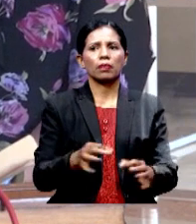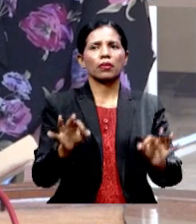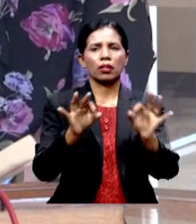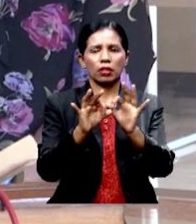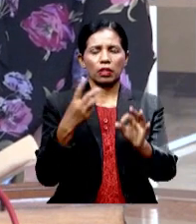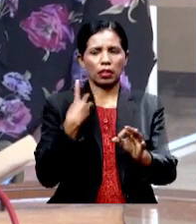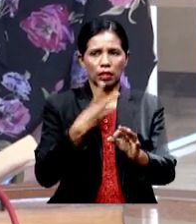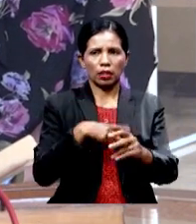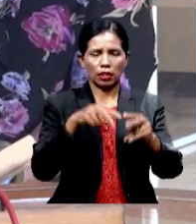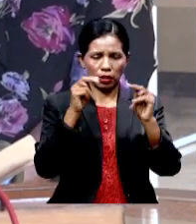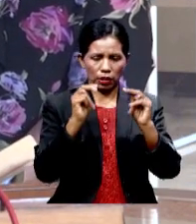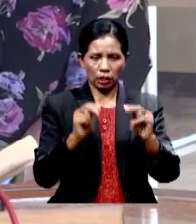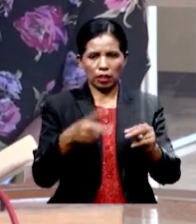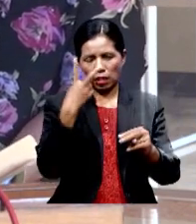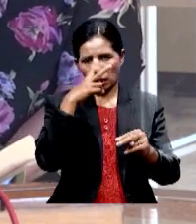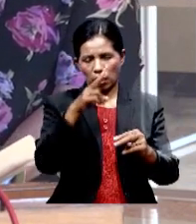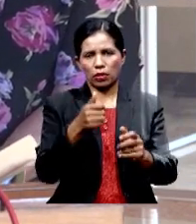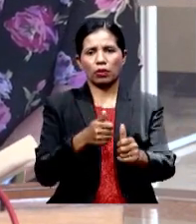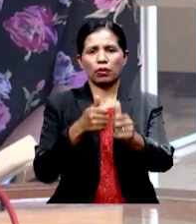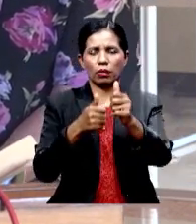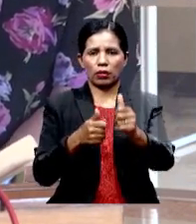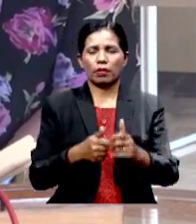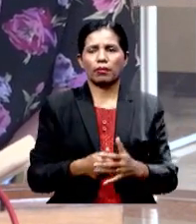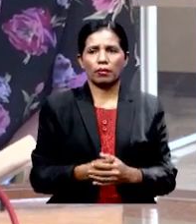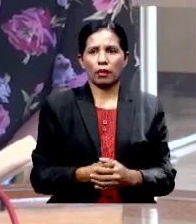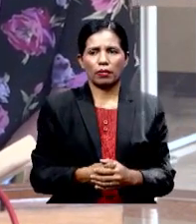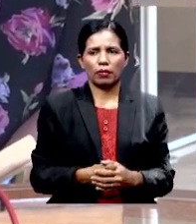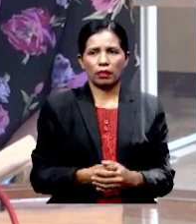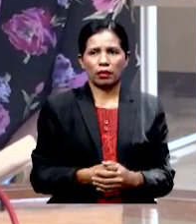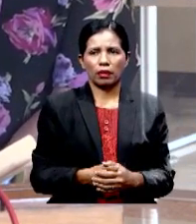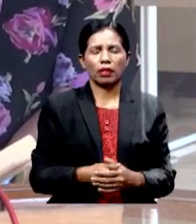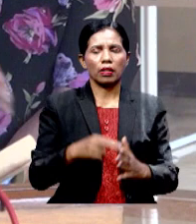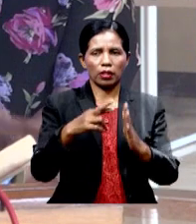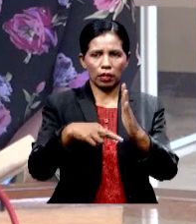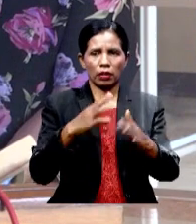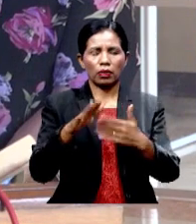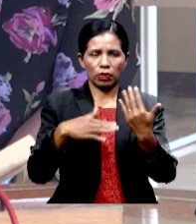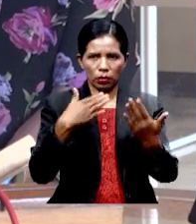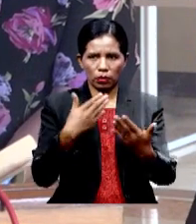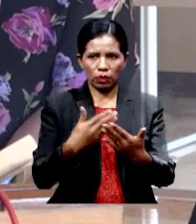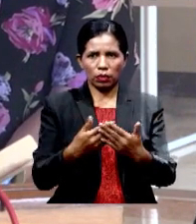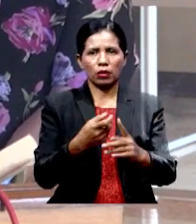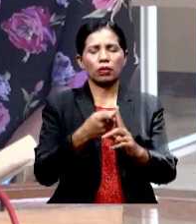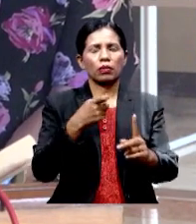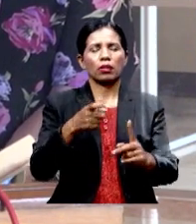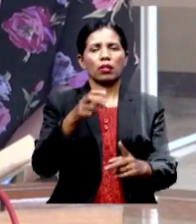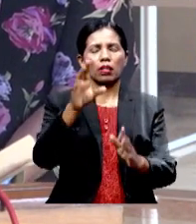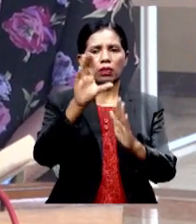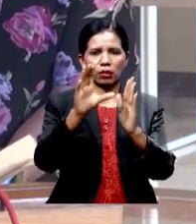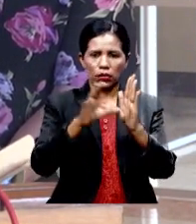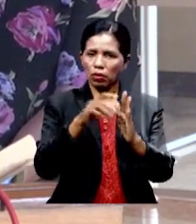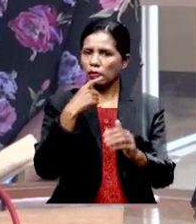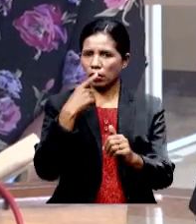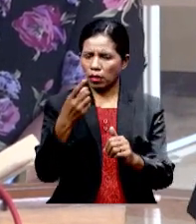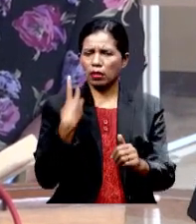que retuir situação, digo, procedura ou a boa tira tuir a constituição haruka. Ita